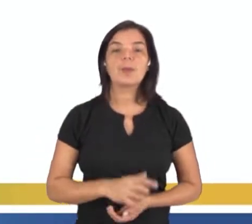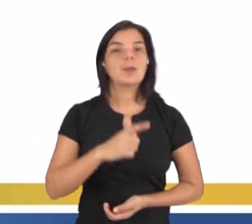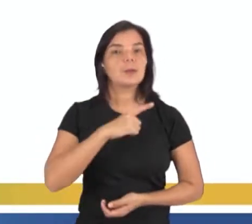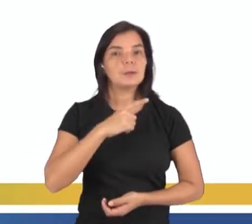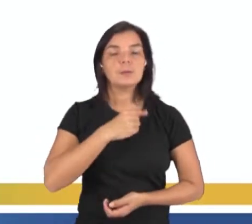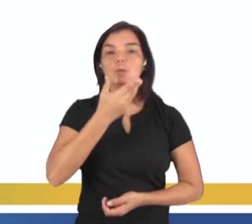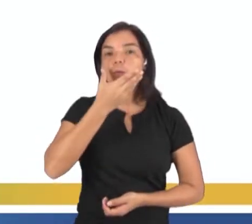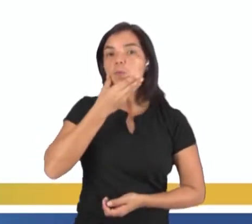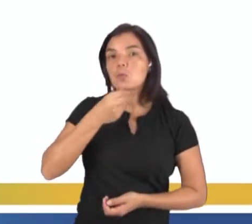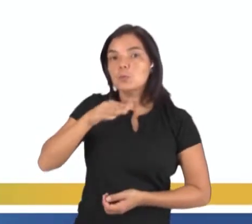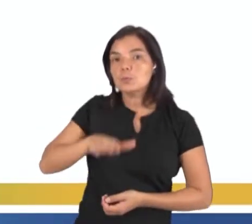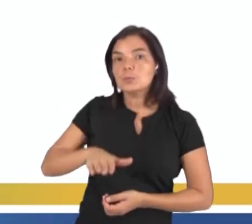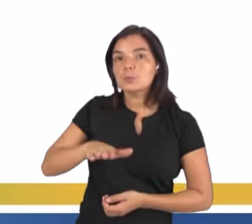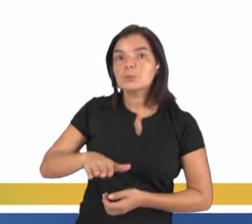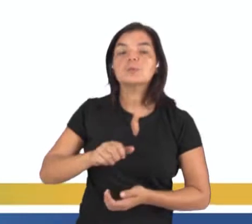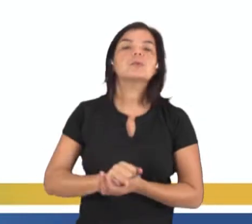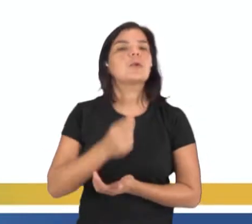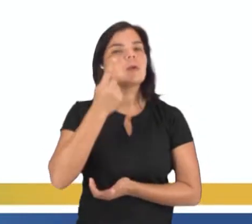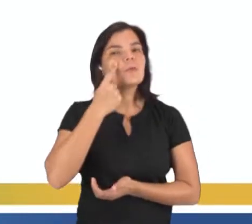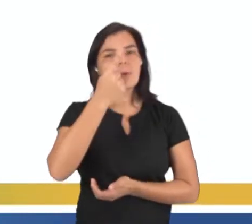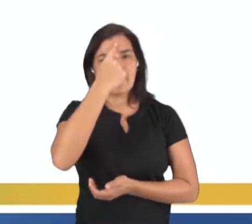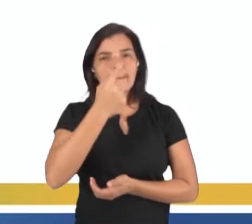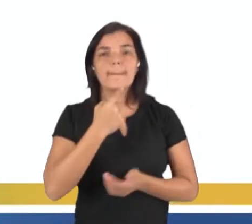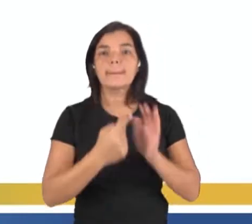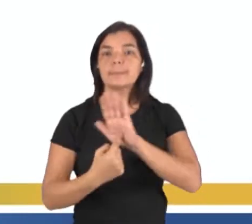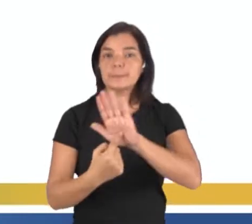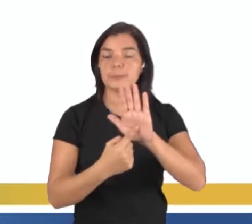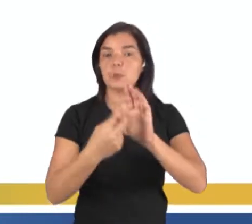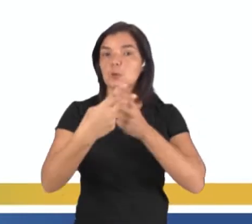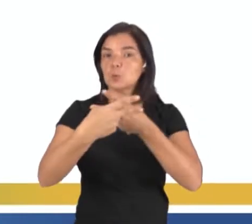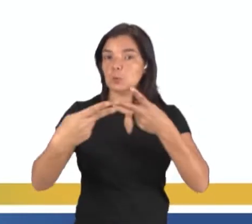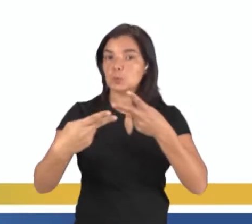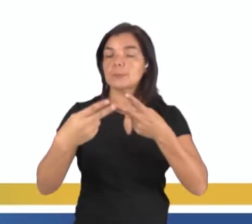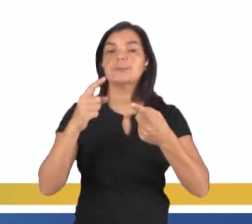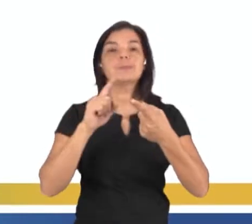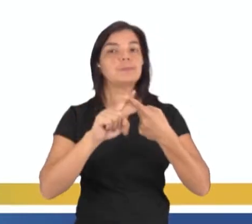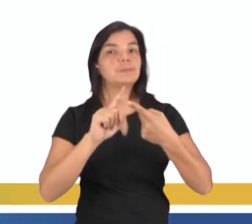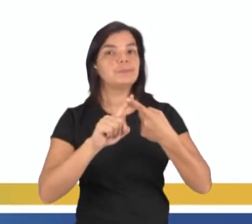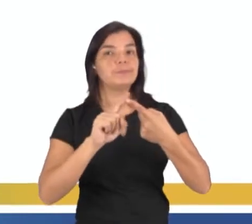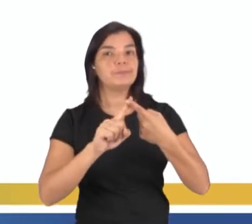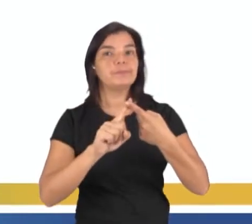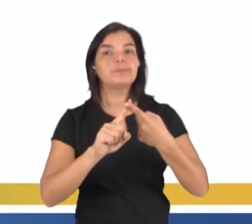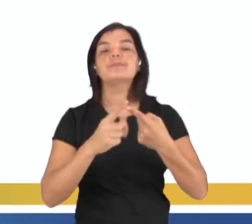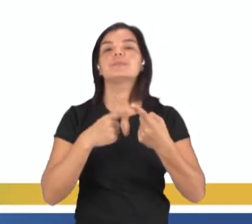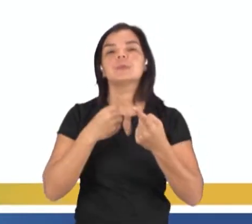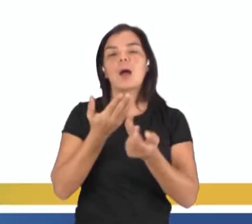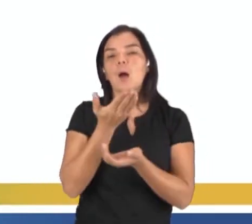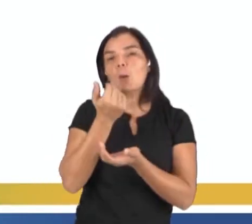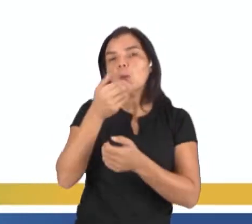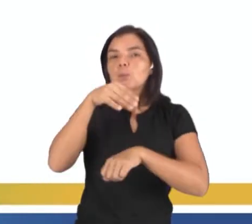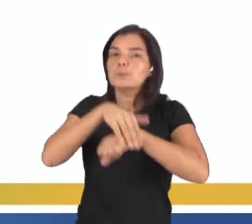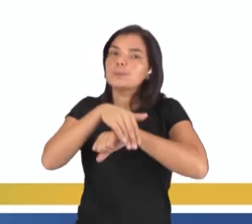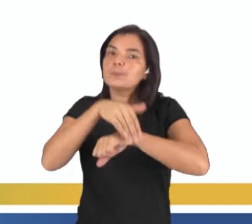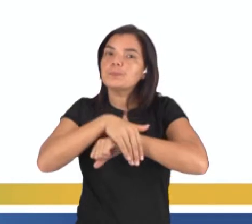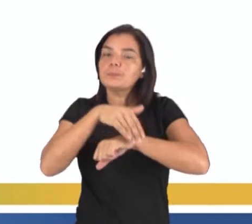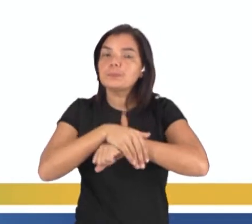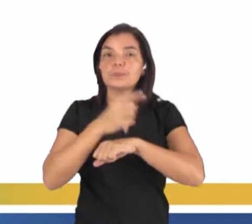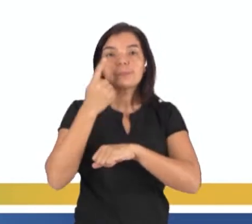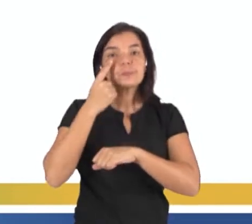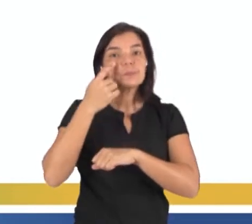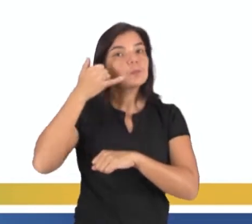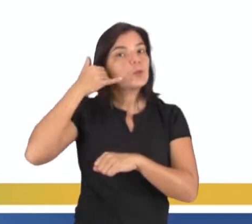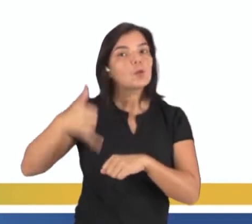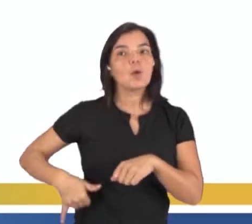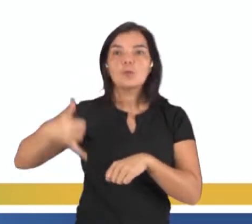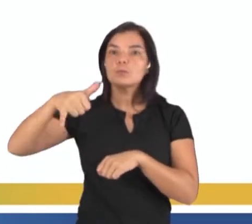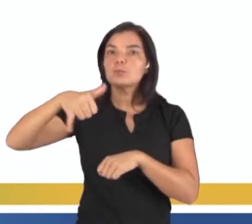temos um garotinho e nessa imagem está representando duas ações, né? O garotinho está jantando e aí a gente tem uma outra ação ali que é o